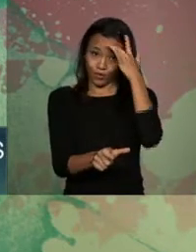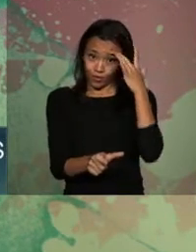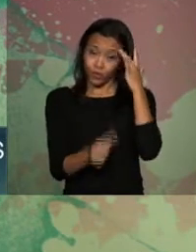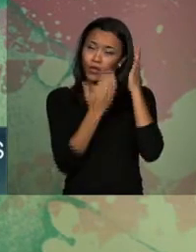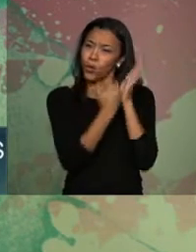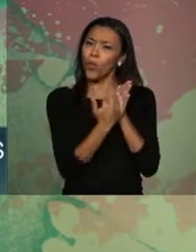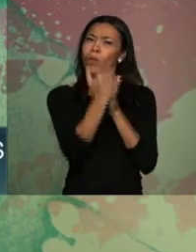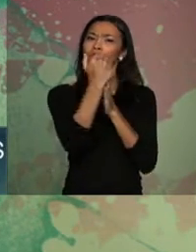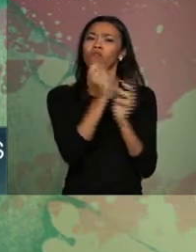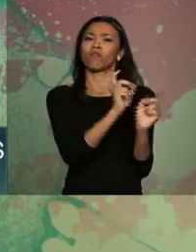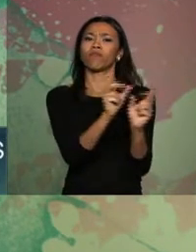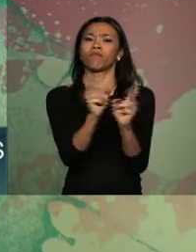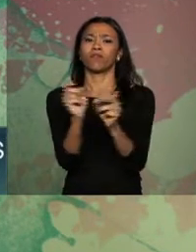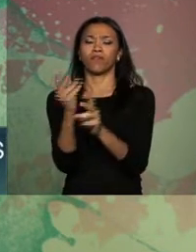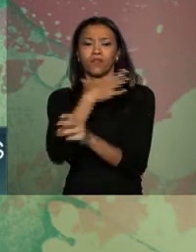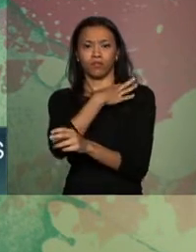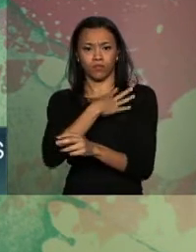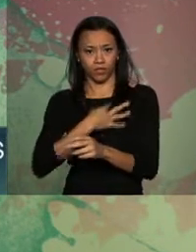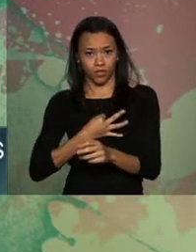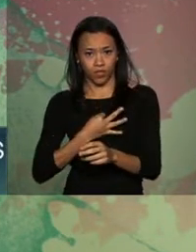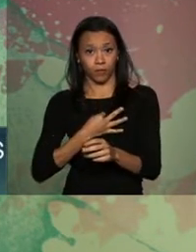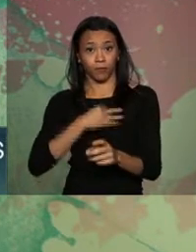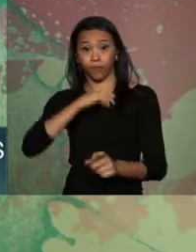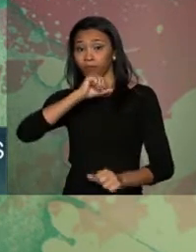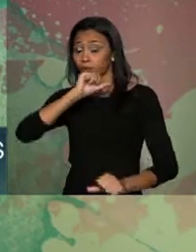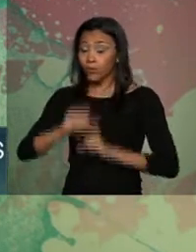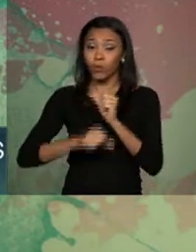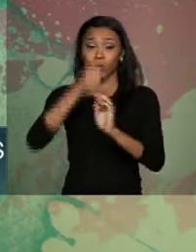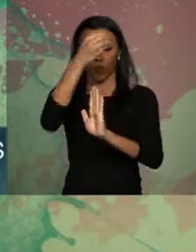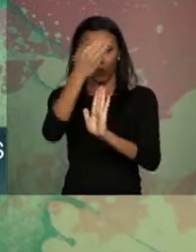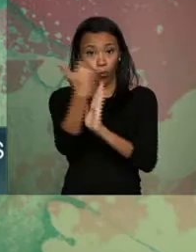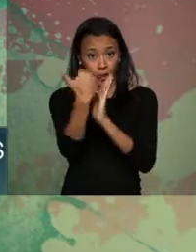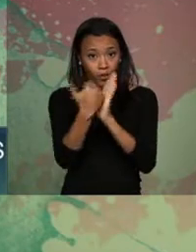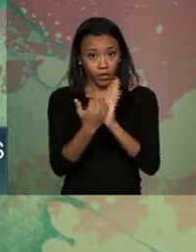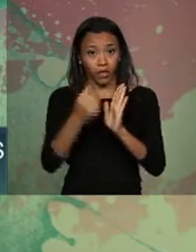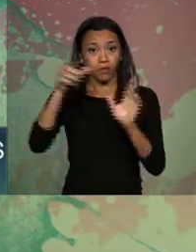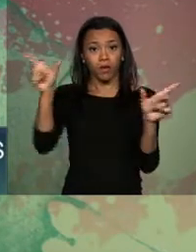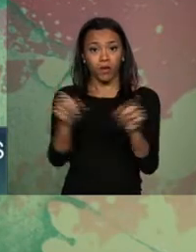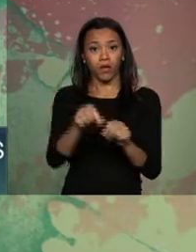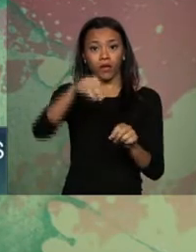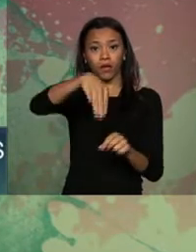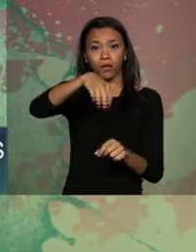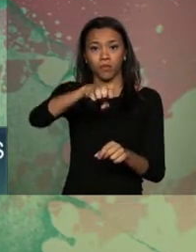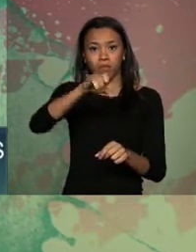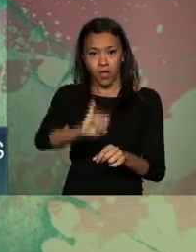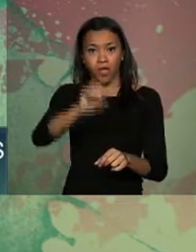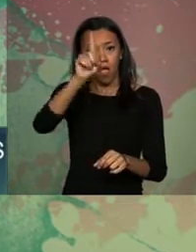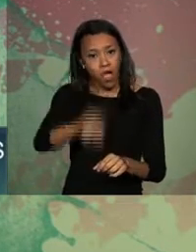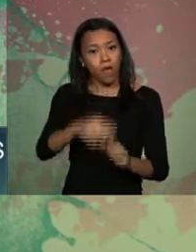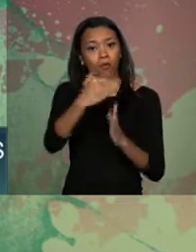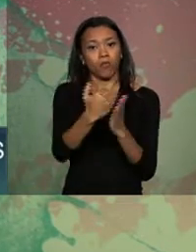bijuterias, transformando o MEI num programa de sucesso inquestionável.